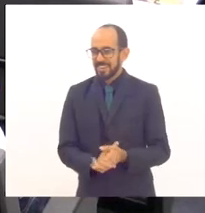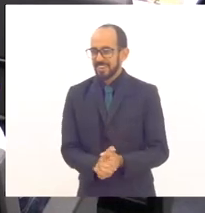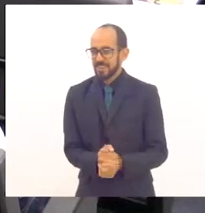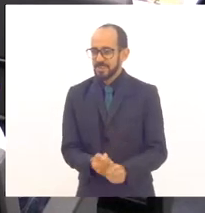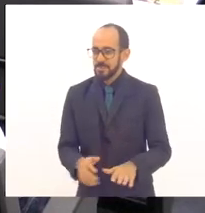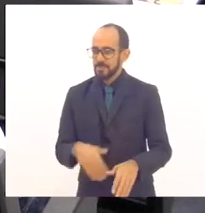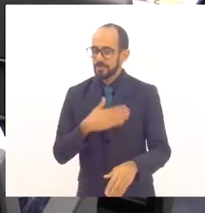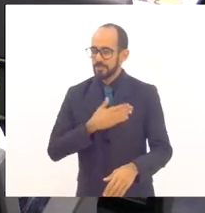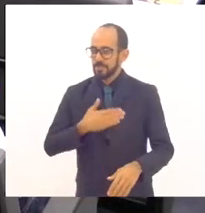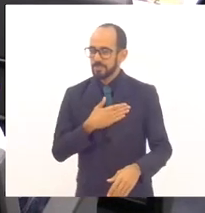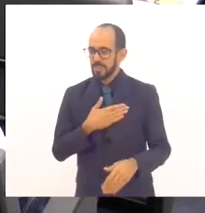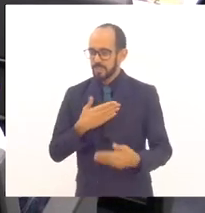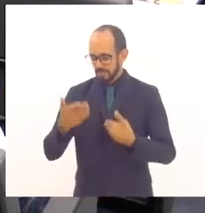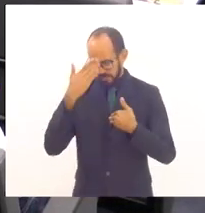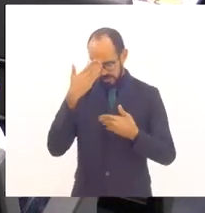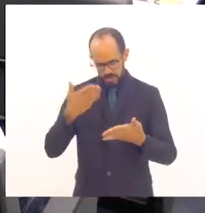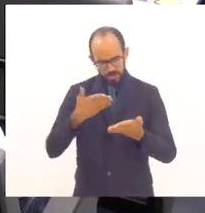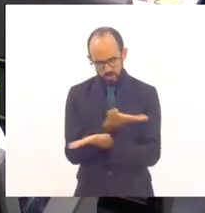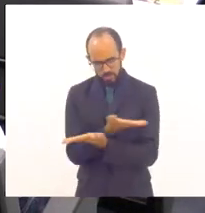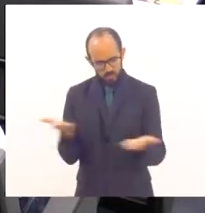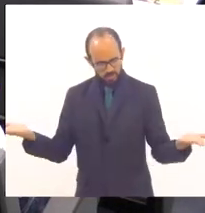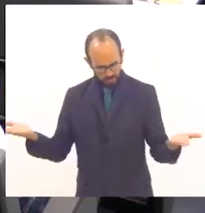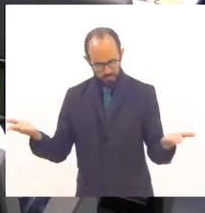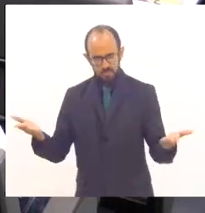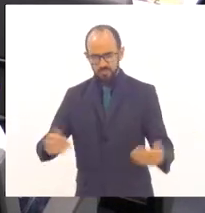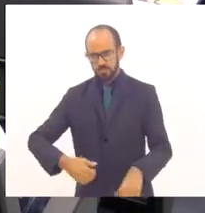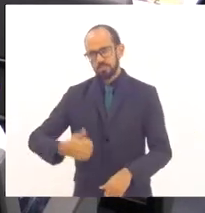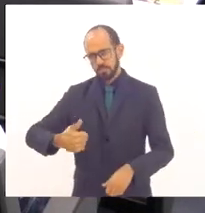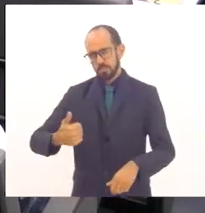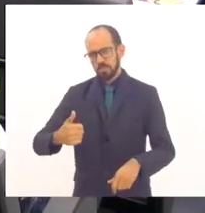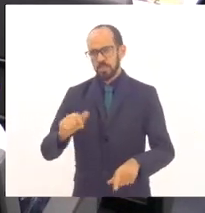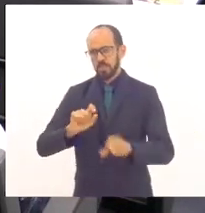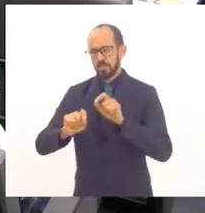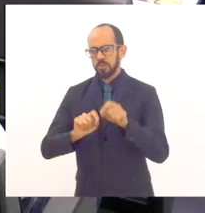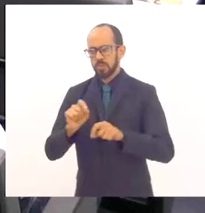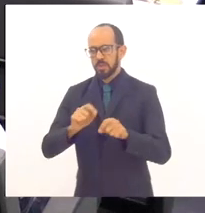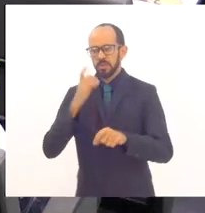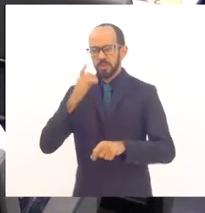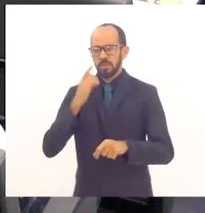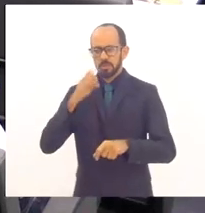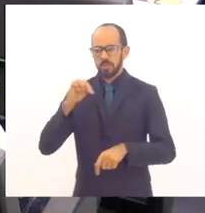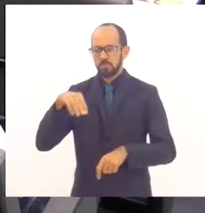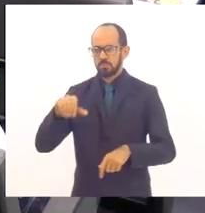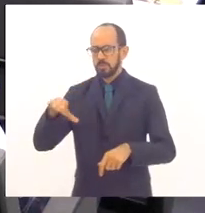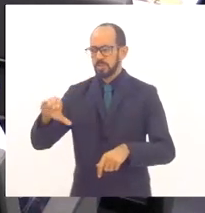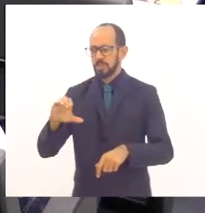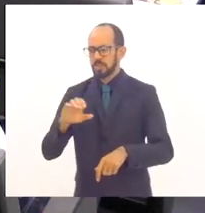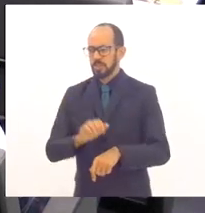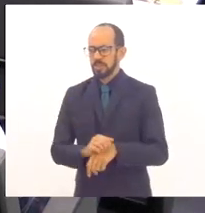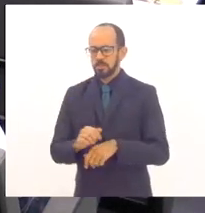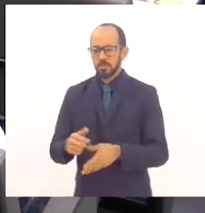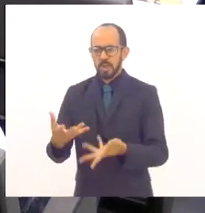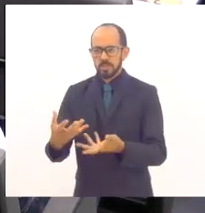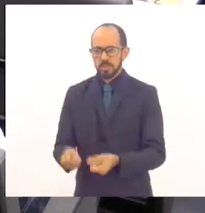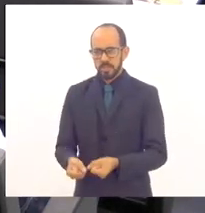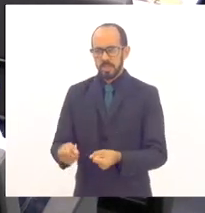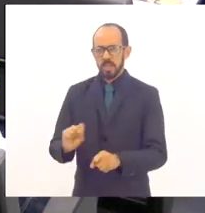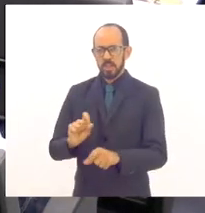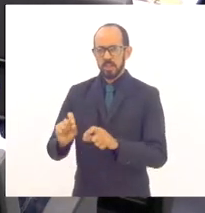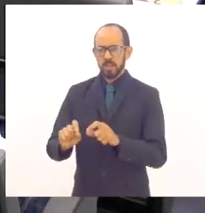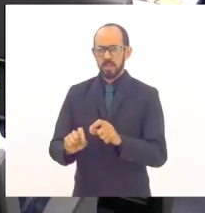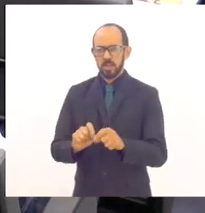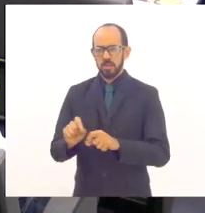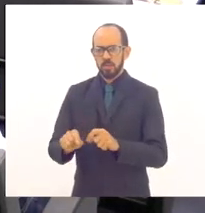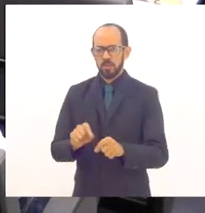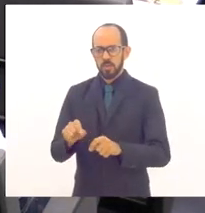Gostaria de agradecer imensamente, né, em primeiro lugar, ao deputado Mink por acolher